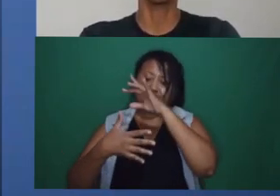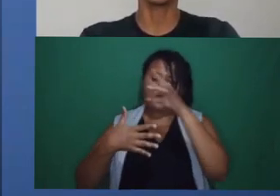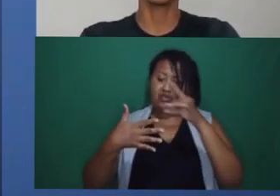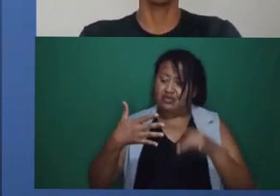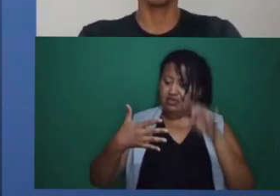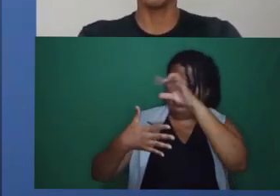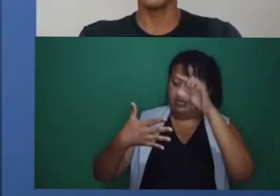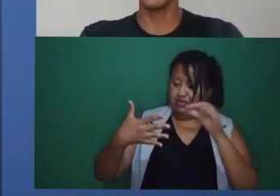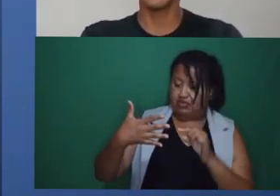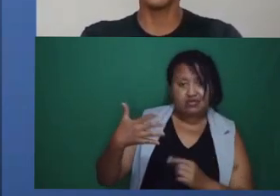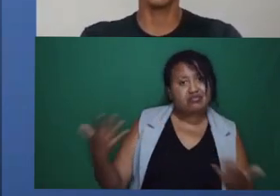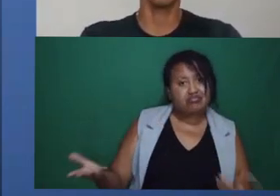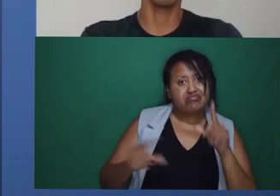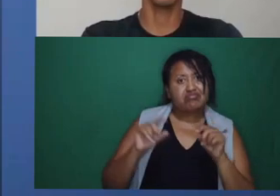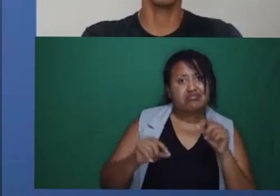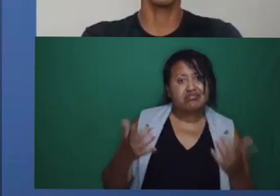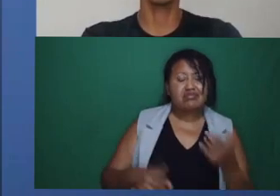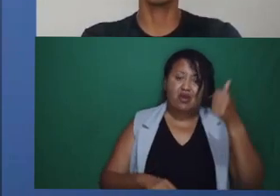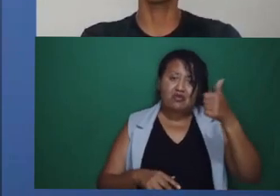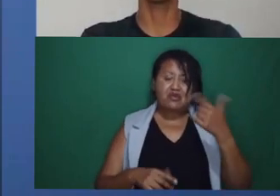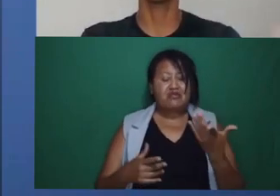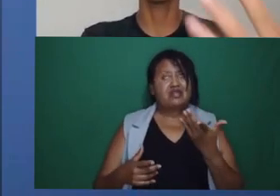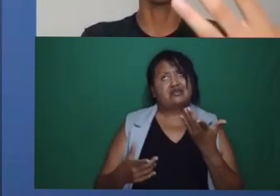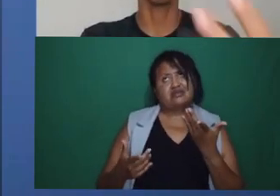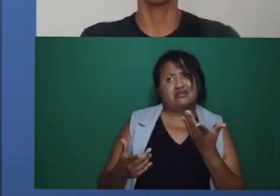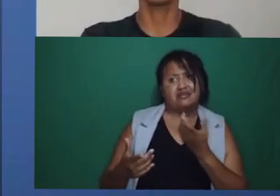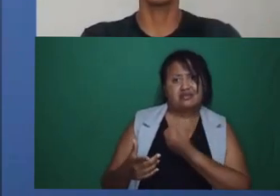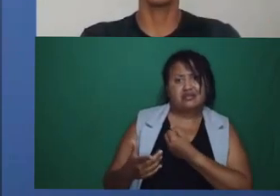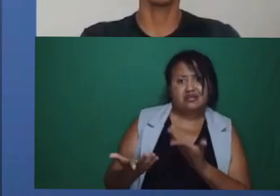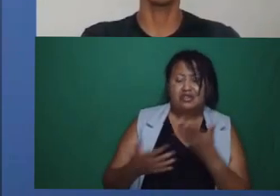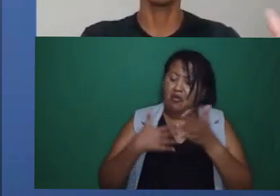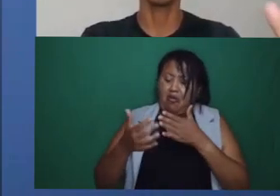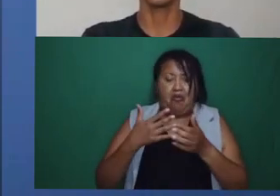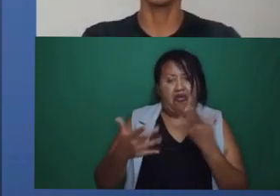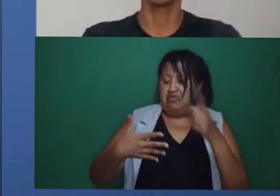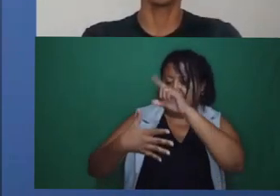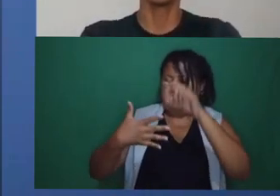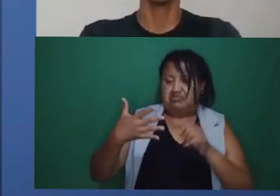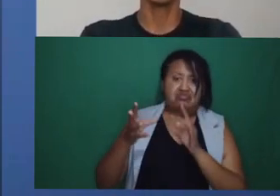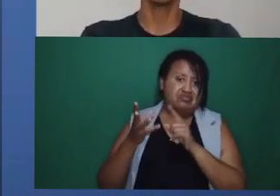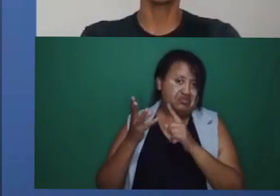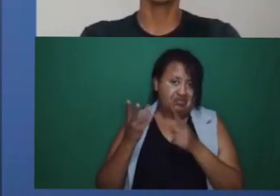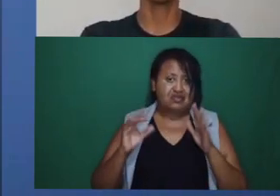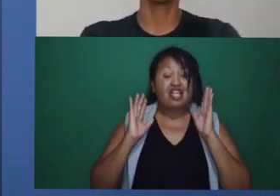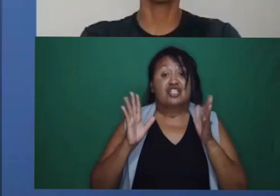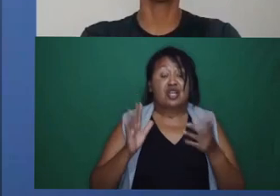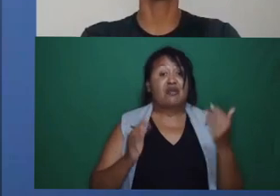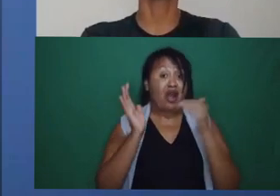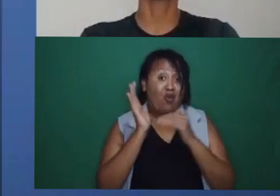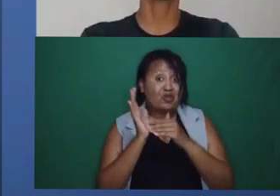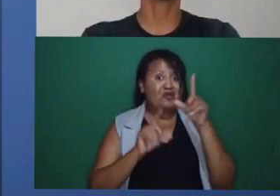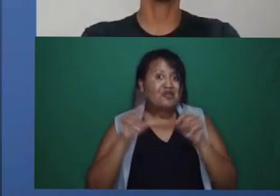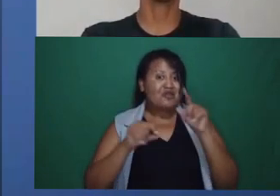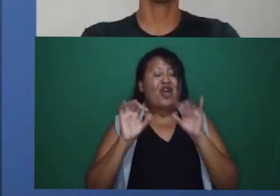para a o primeiro dígito ali que são qualquer uma das cinco vogais já para a última